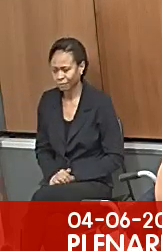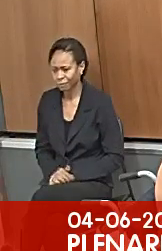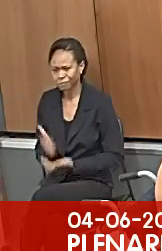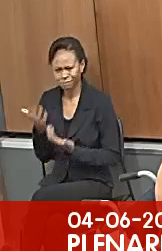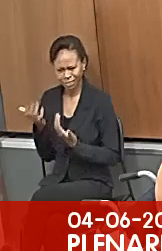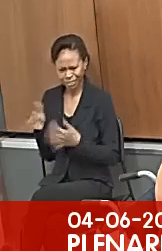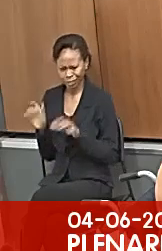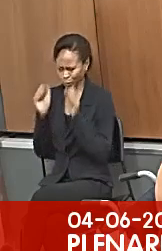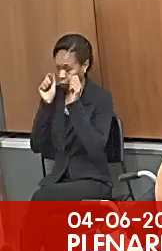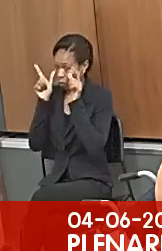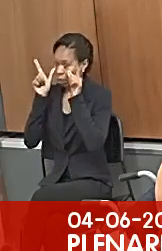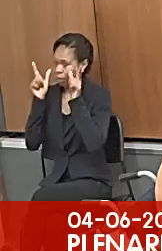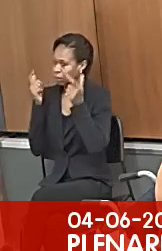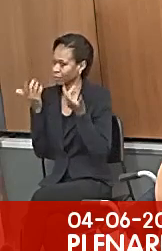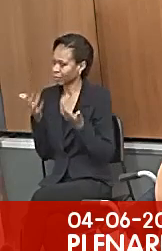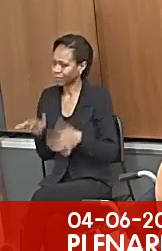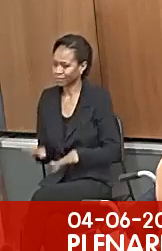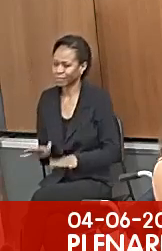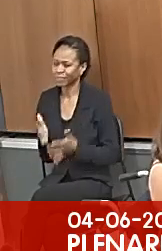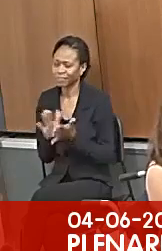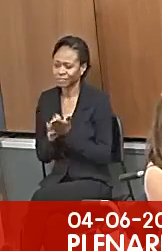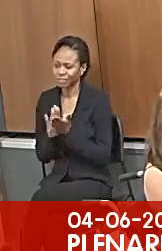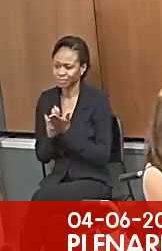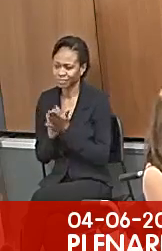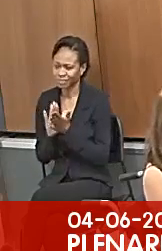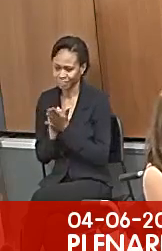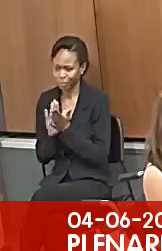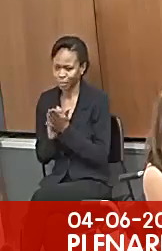Não quero acordar.